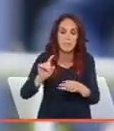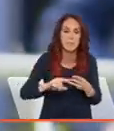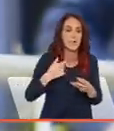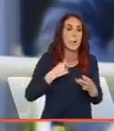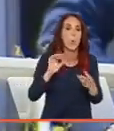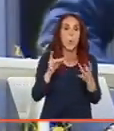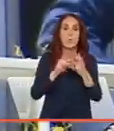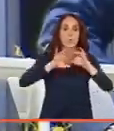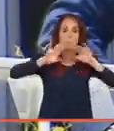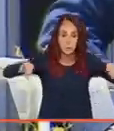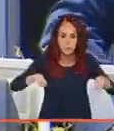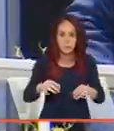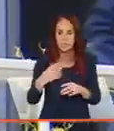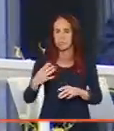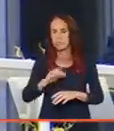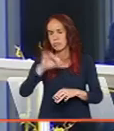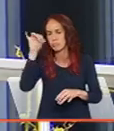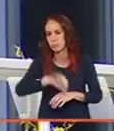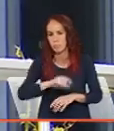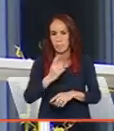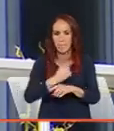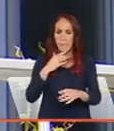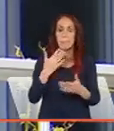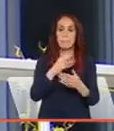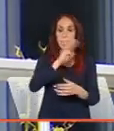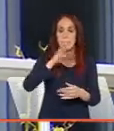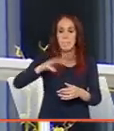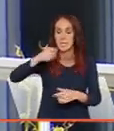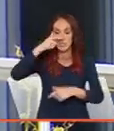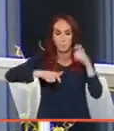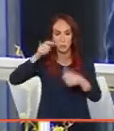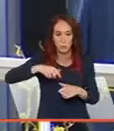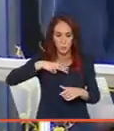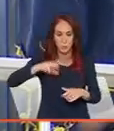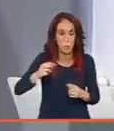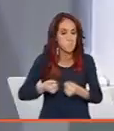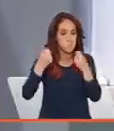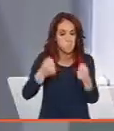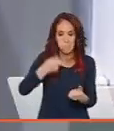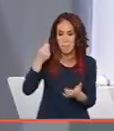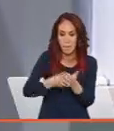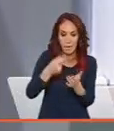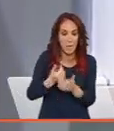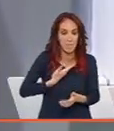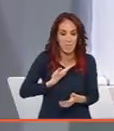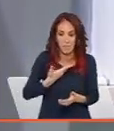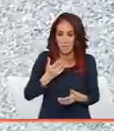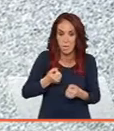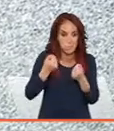Divorciei-me. São os 3Ds da desgraça que levam milhares de portugueses a não conseguir pagar as suas